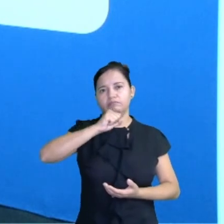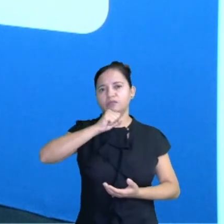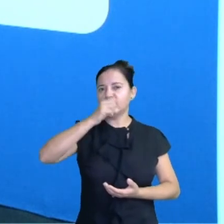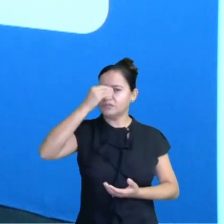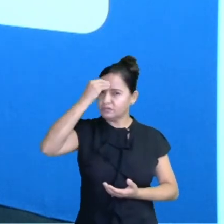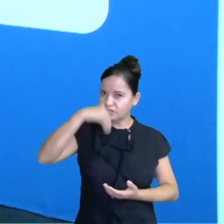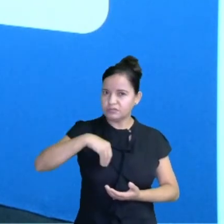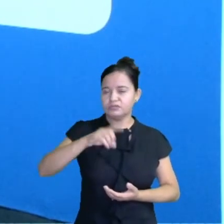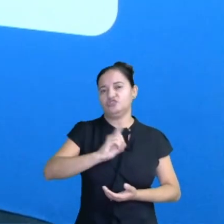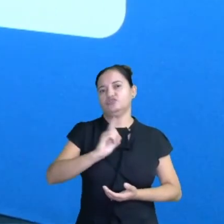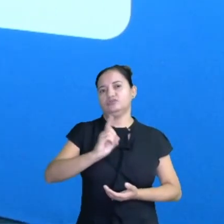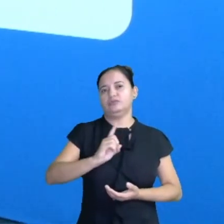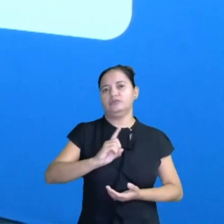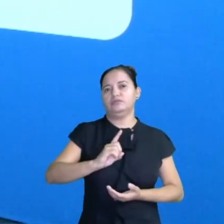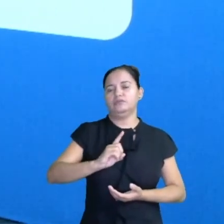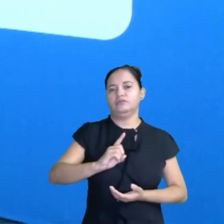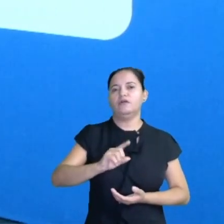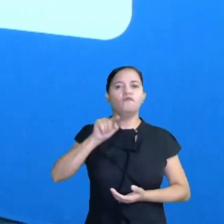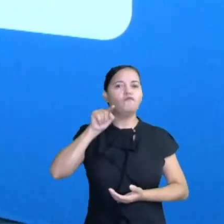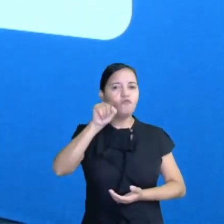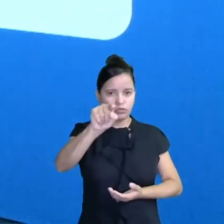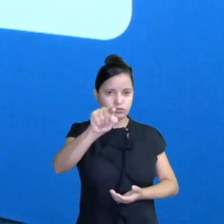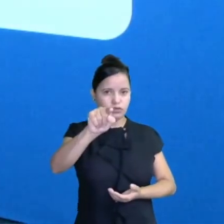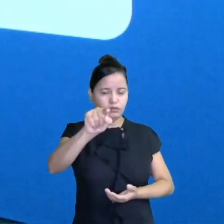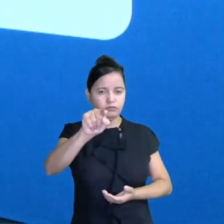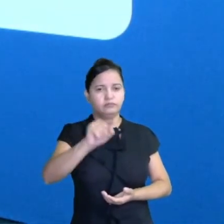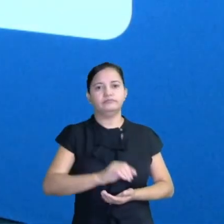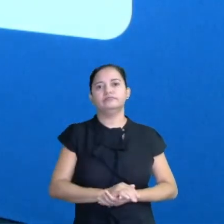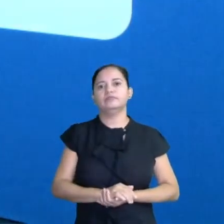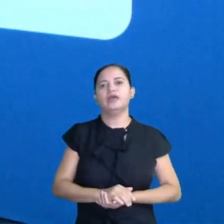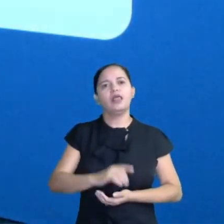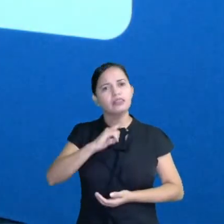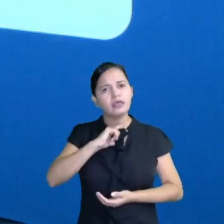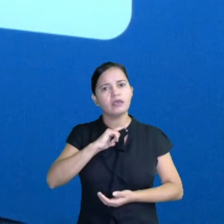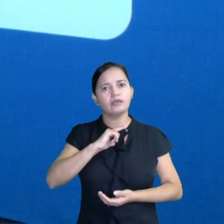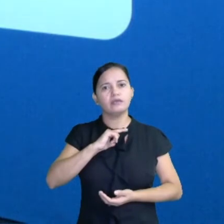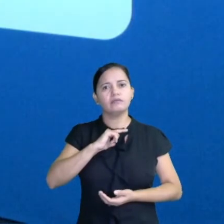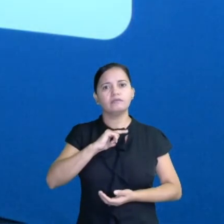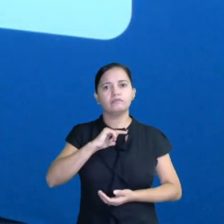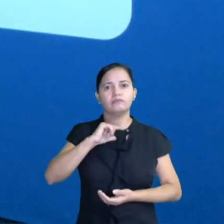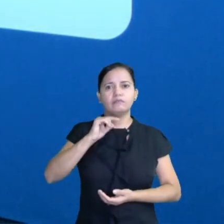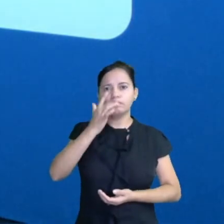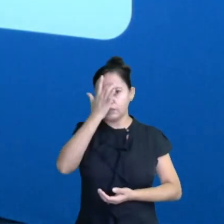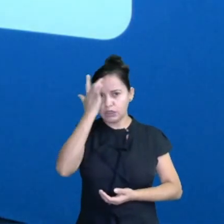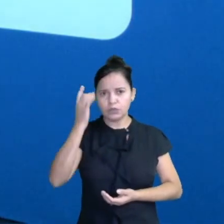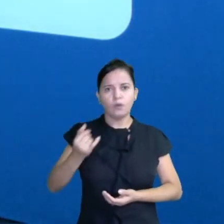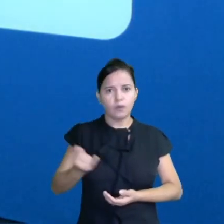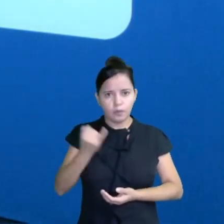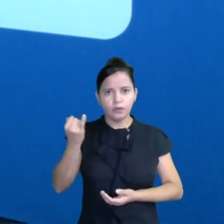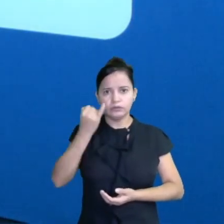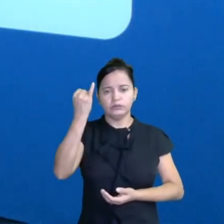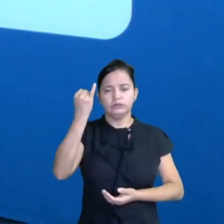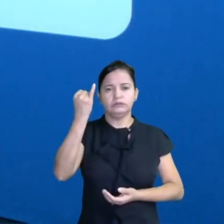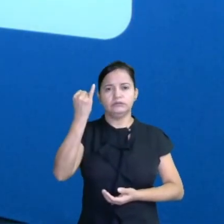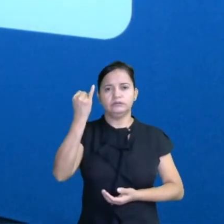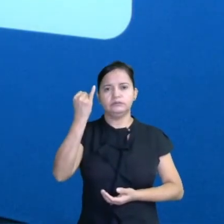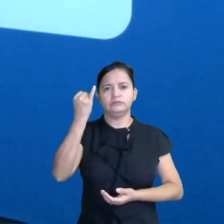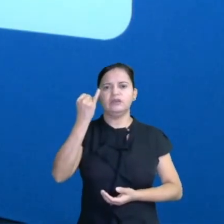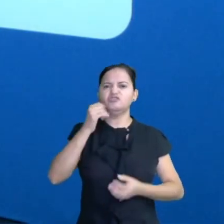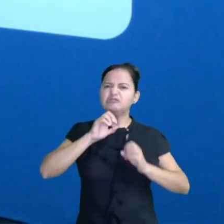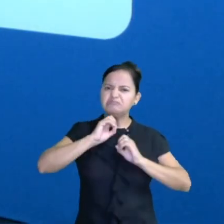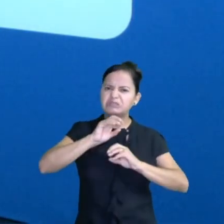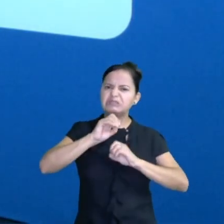importância ímpar, singular, que é você. Se tem alguém que é importante em toda essa movimentação aqui, que a gente